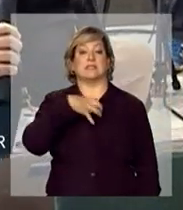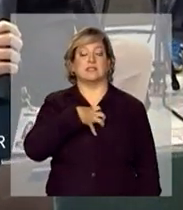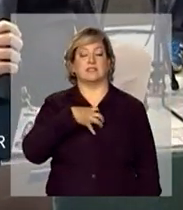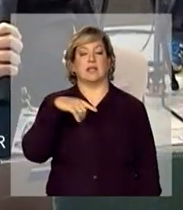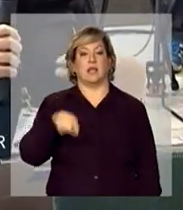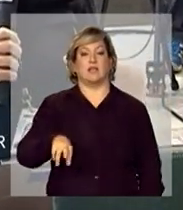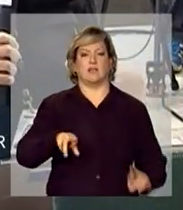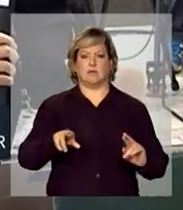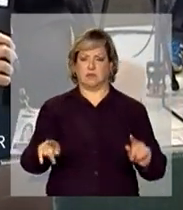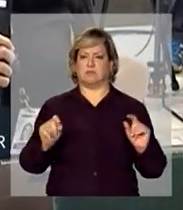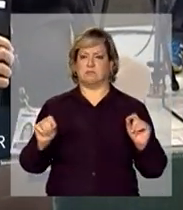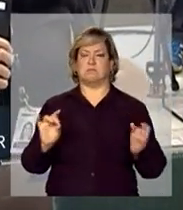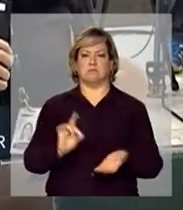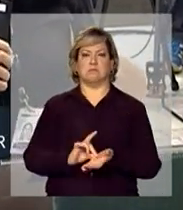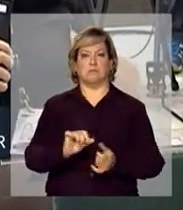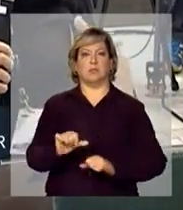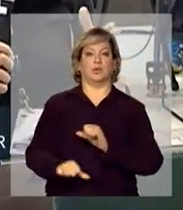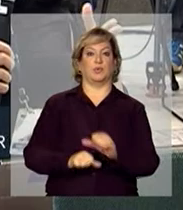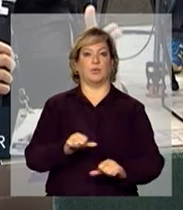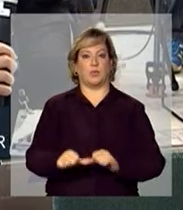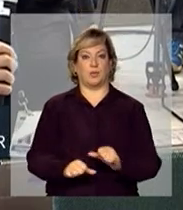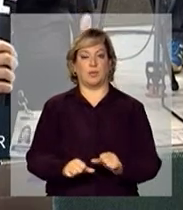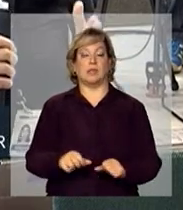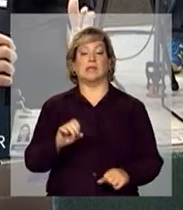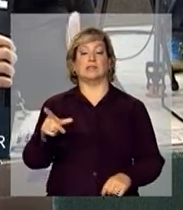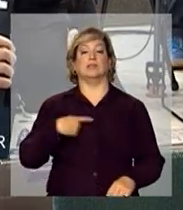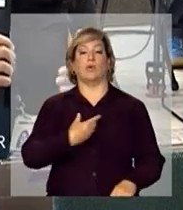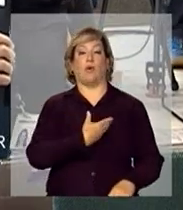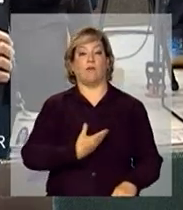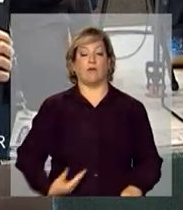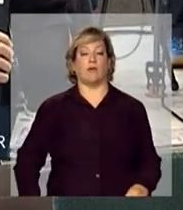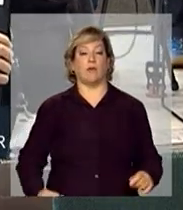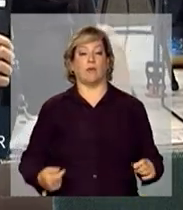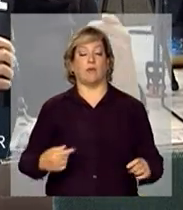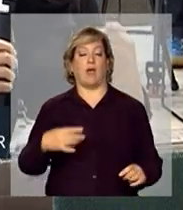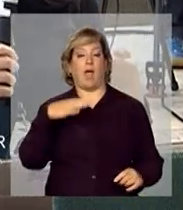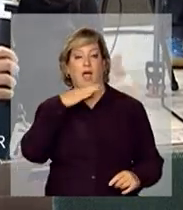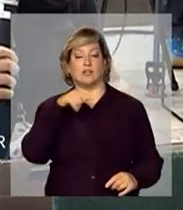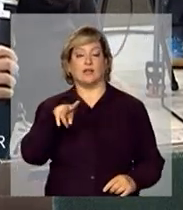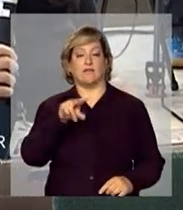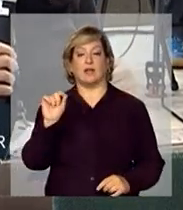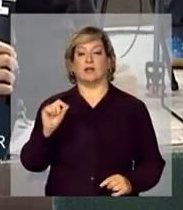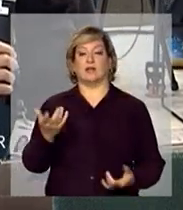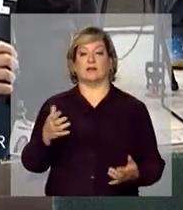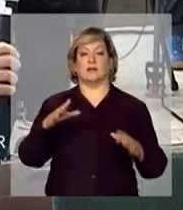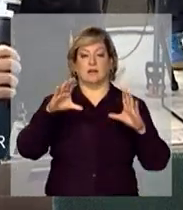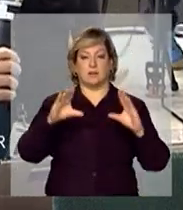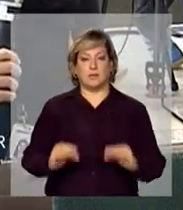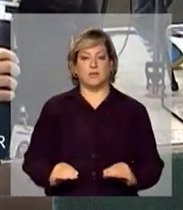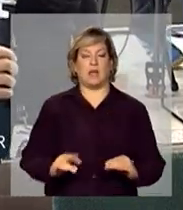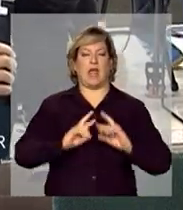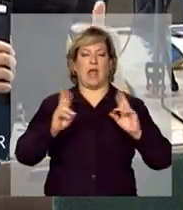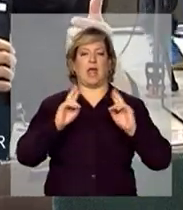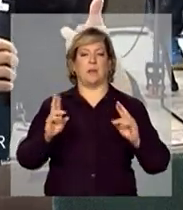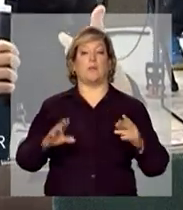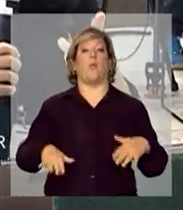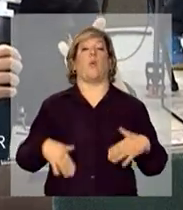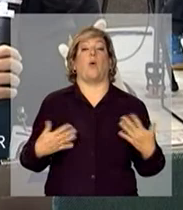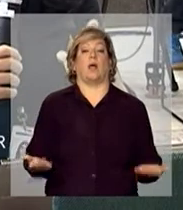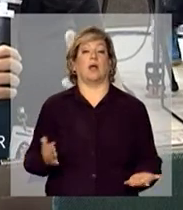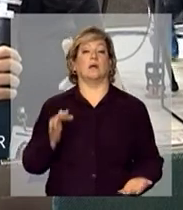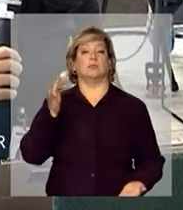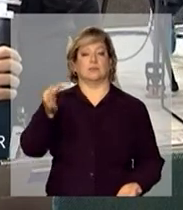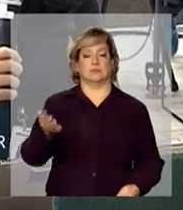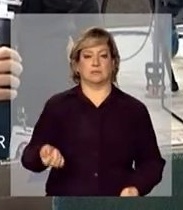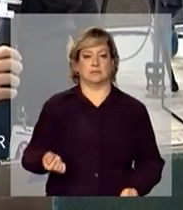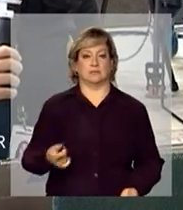é se o governo espera que isso possa ser mensurado de alguma forma vai cair o índice de reclamações Quando e com relação